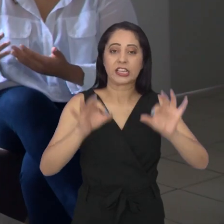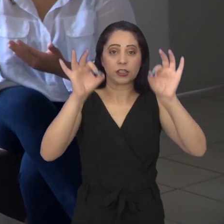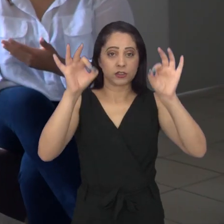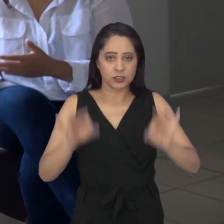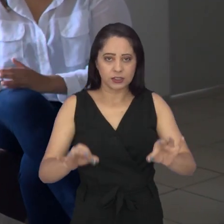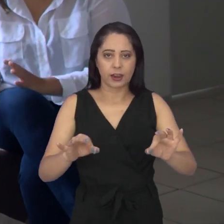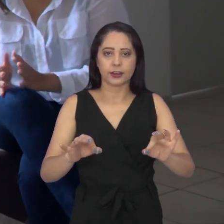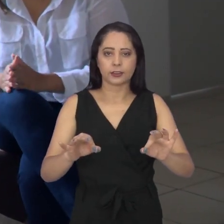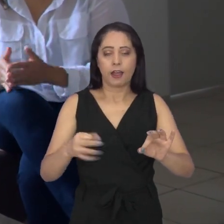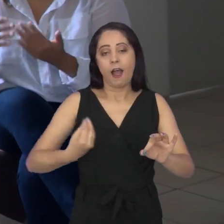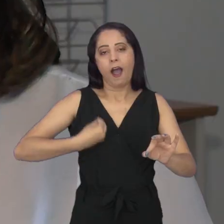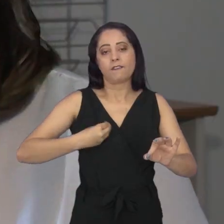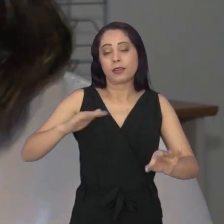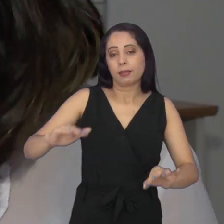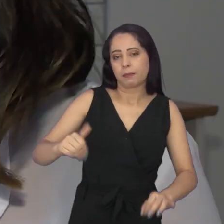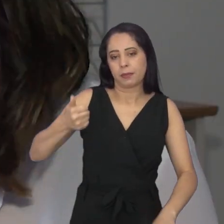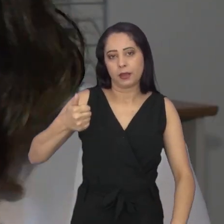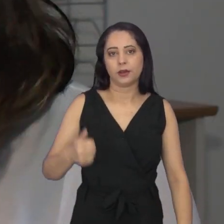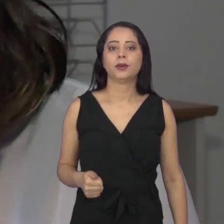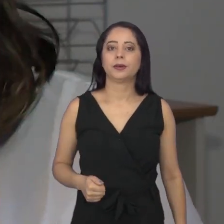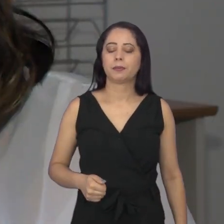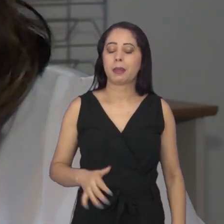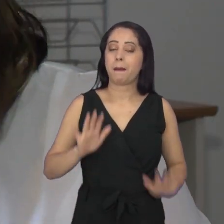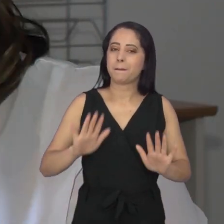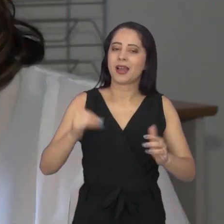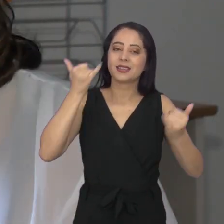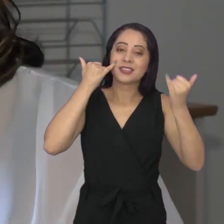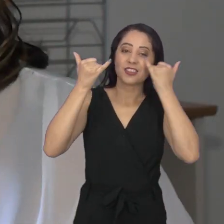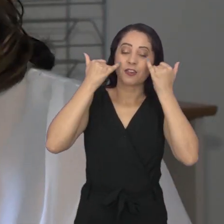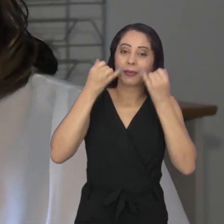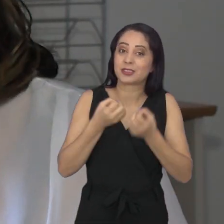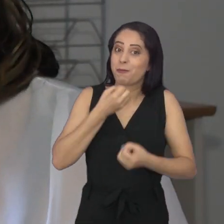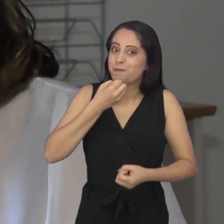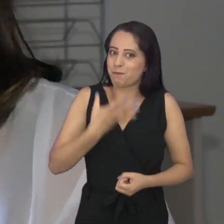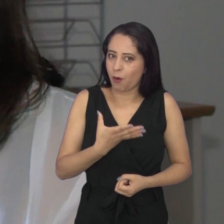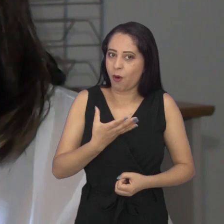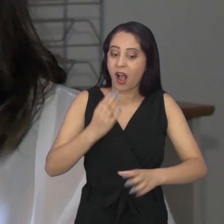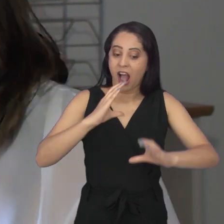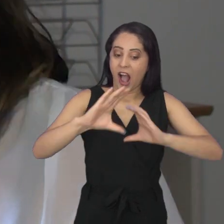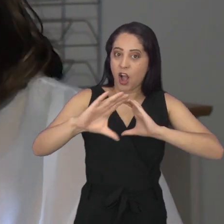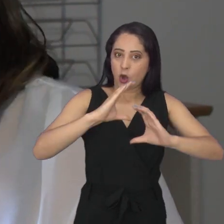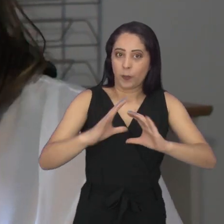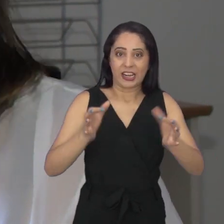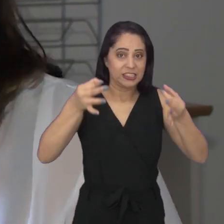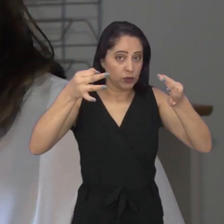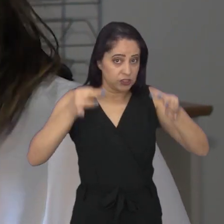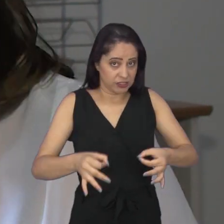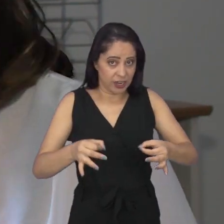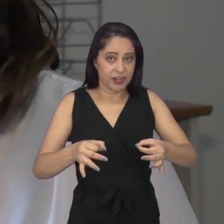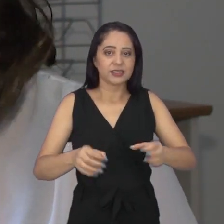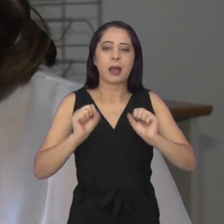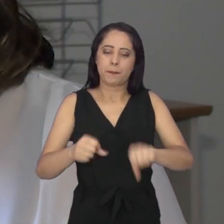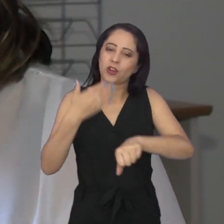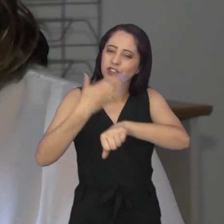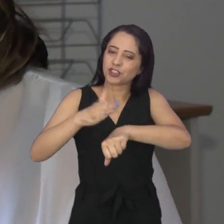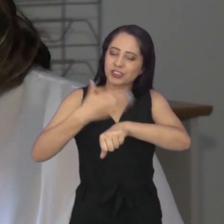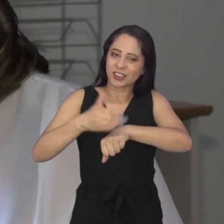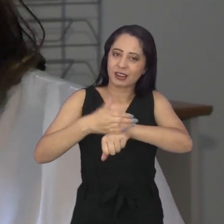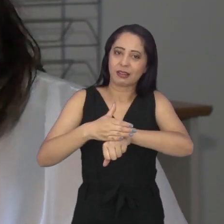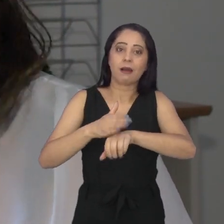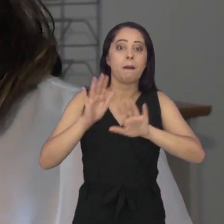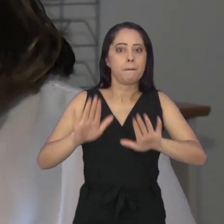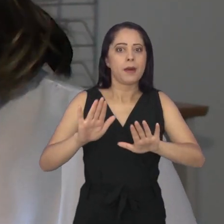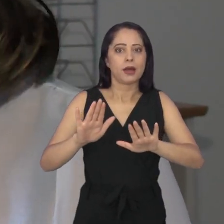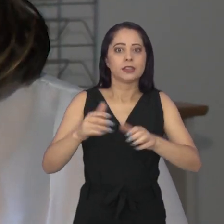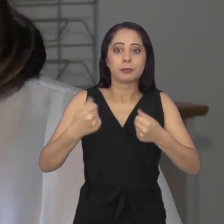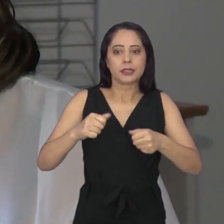em todos os aspectos. E a boa notícia é que a comunicação assertiva é treinável, basta